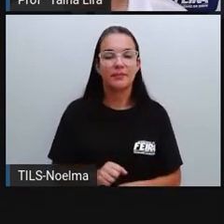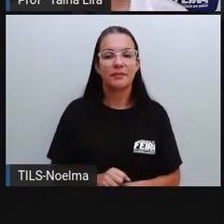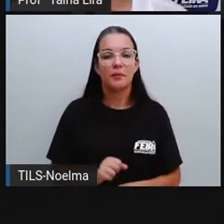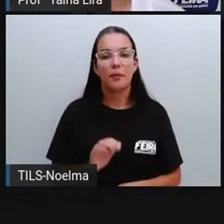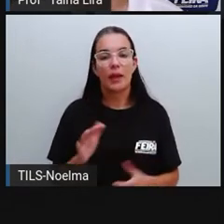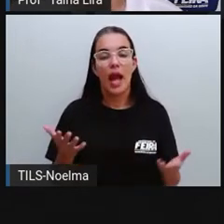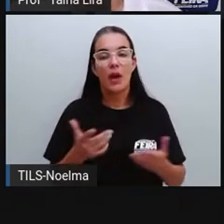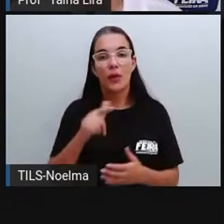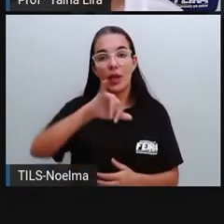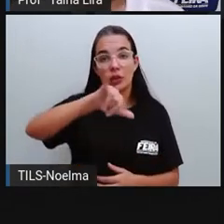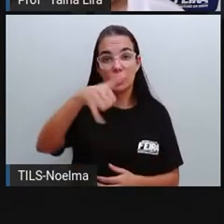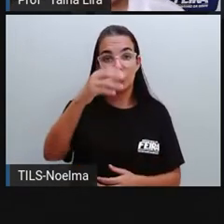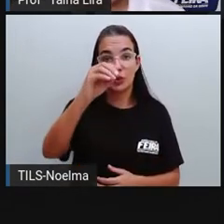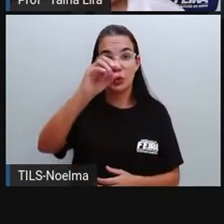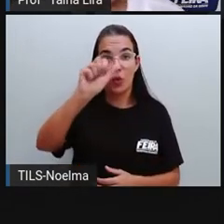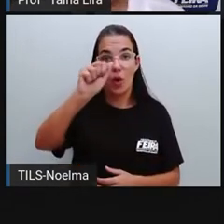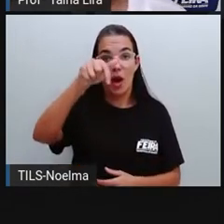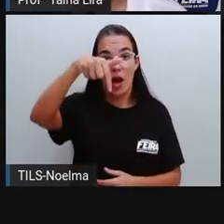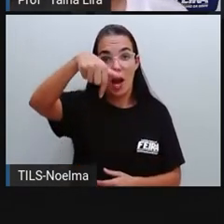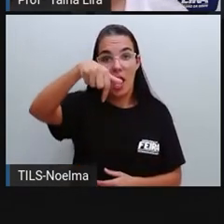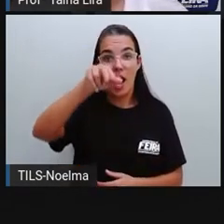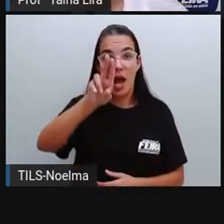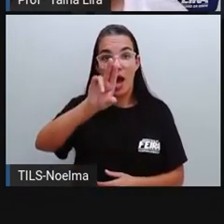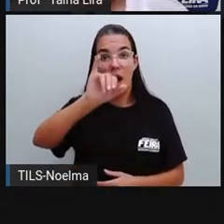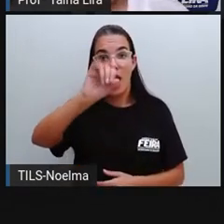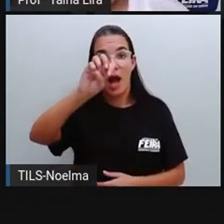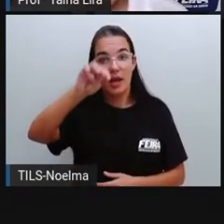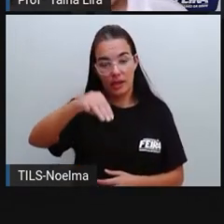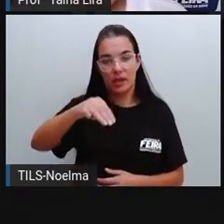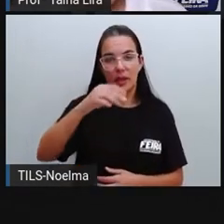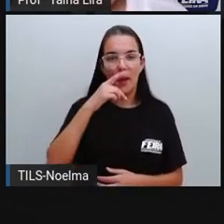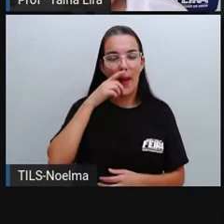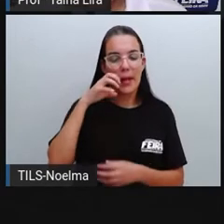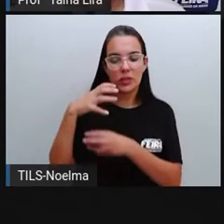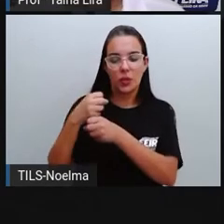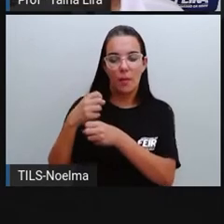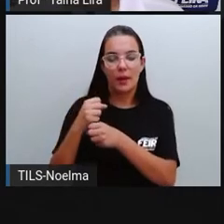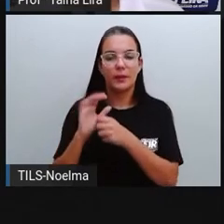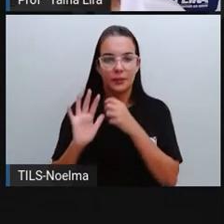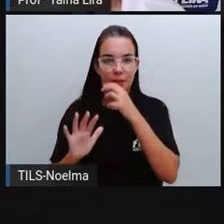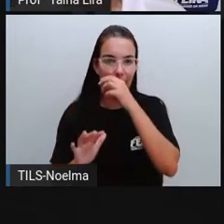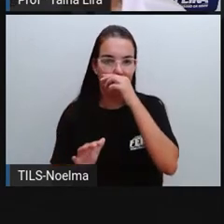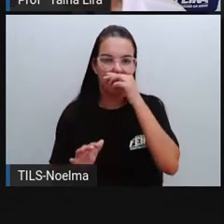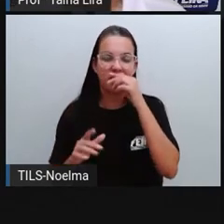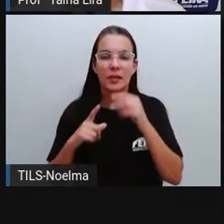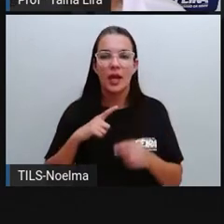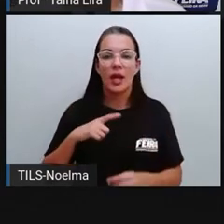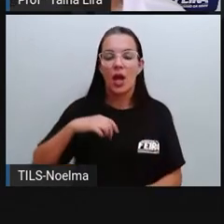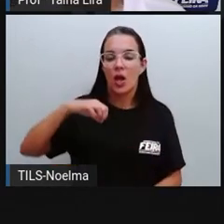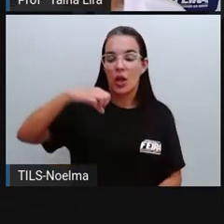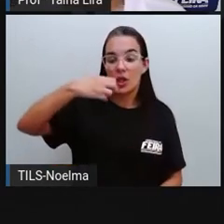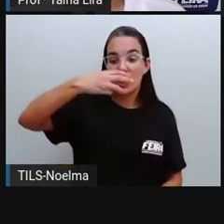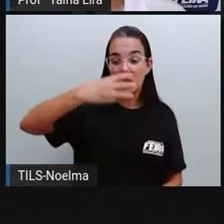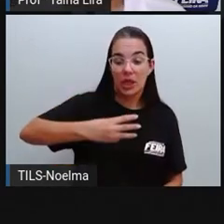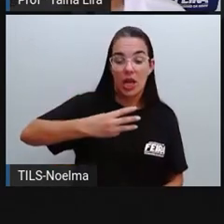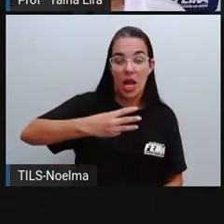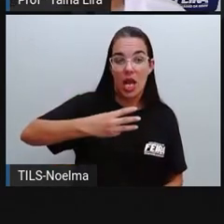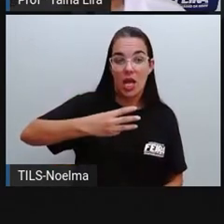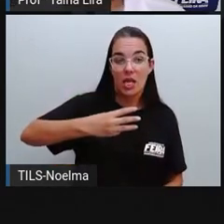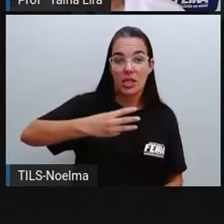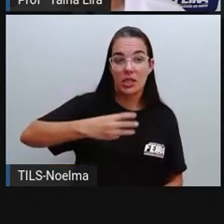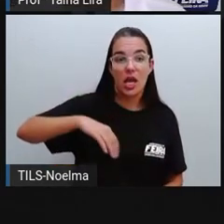Pronto. Agora, vamos fazer a soma das cartas de Joaquim, tá? Joaquim tirou os números,